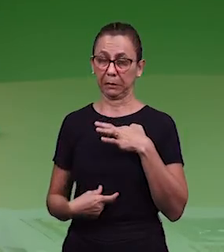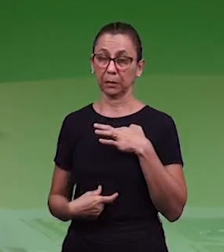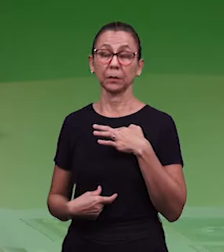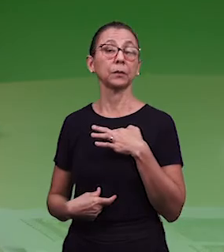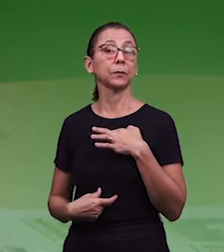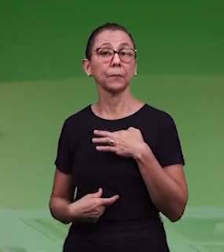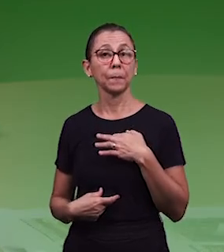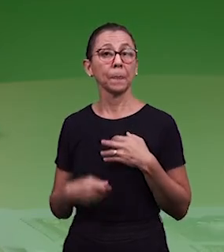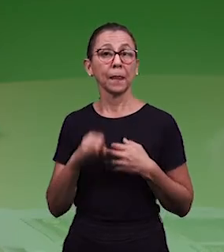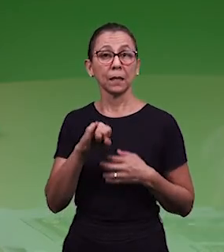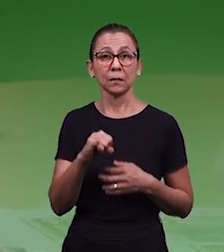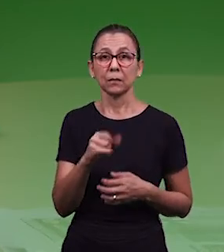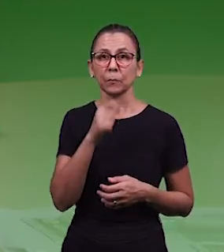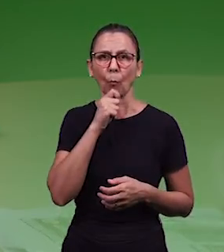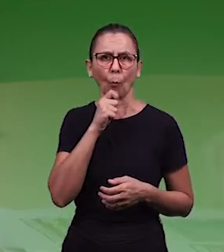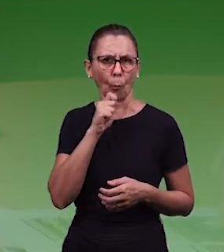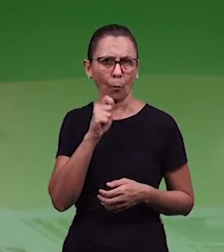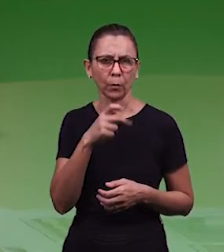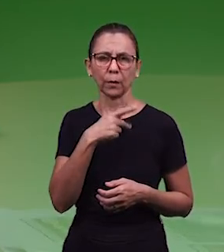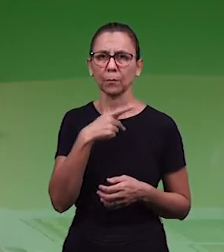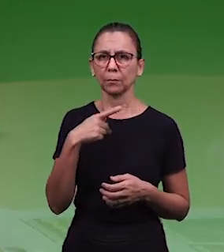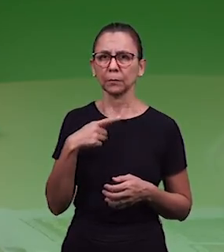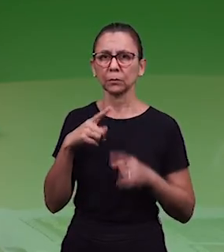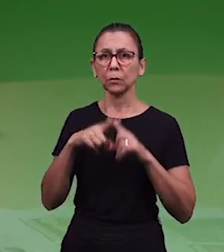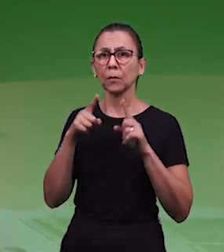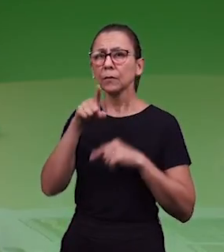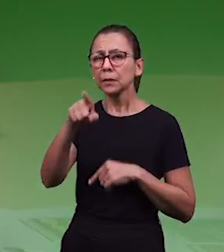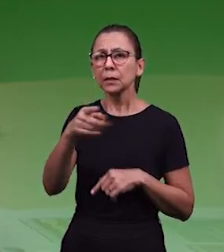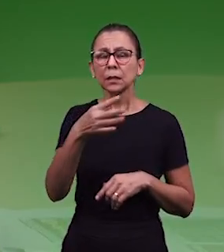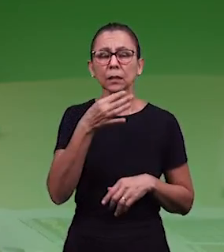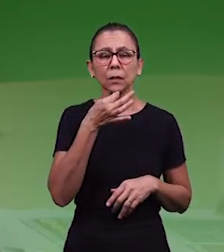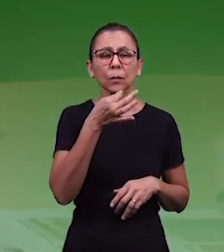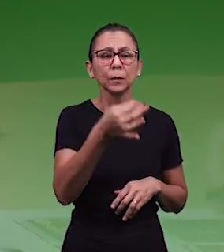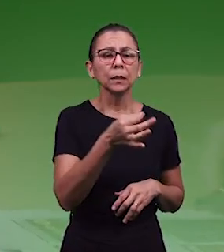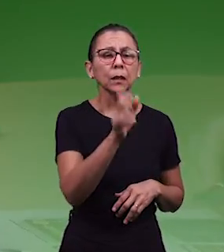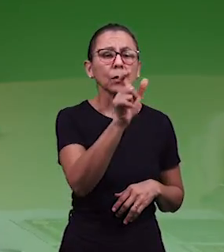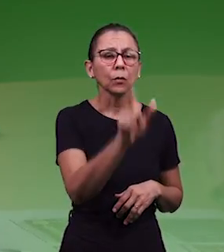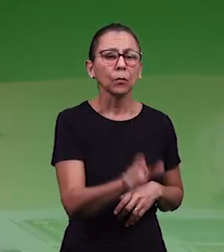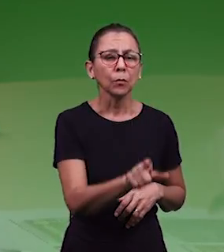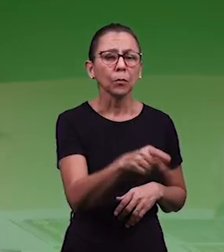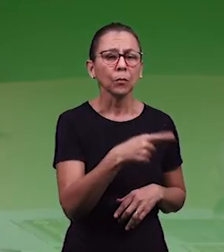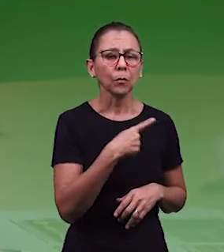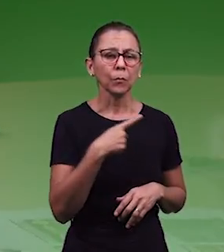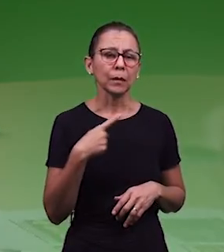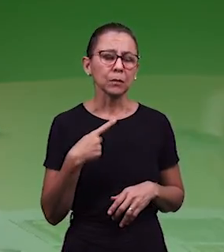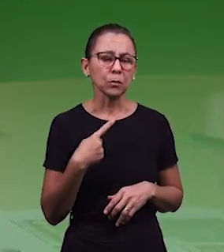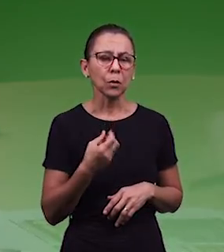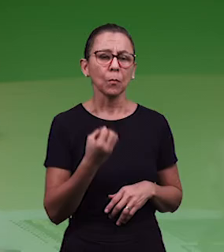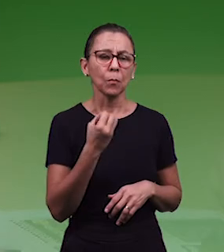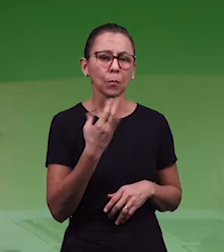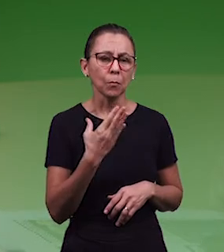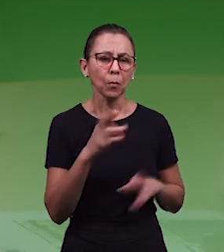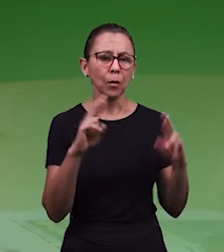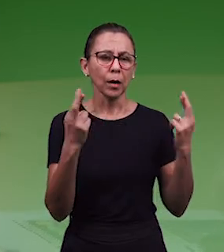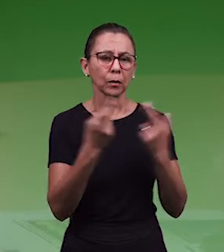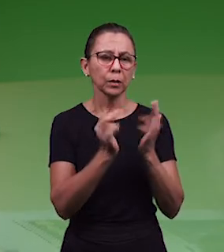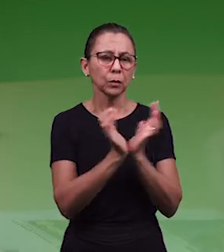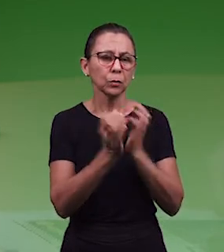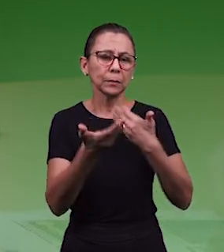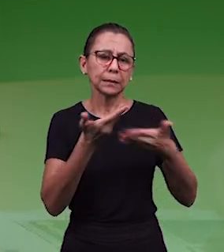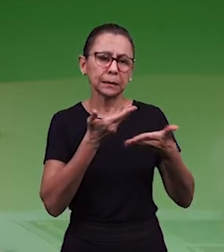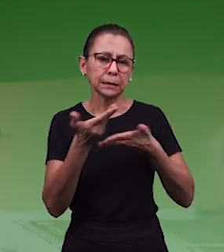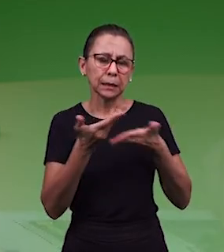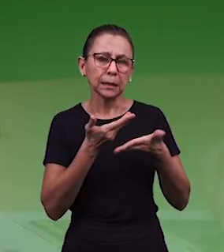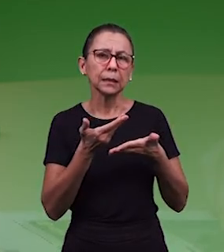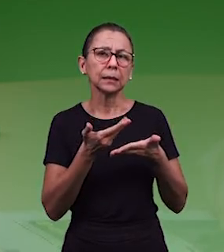né? Se você não é pastor, converse com o seu pastor, sugira reunir os obreiros, os grupos de assistência, utilizar inclusive esse